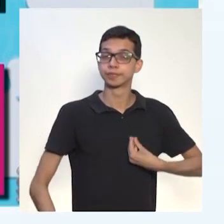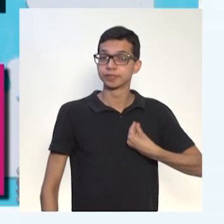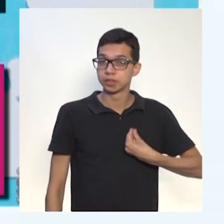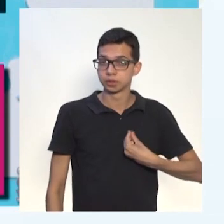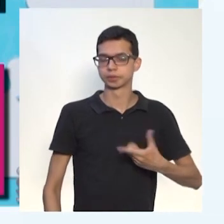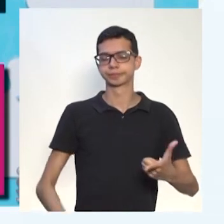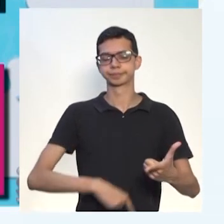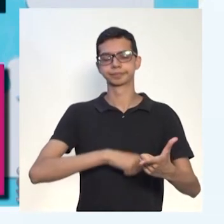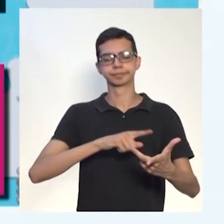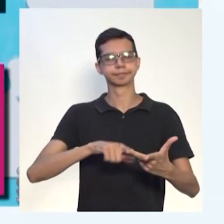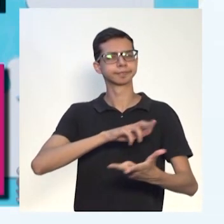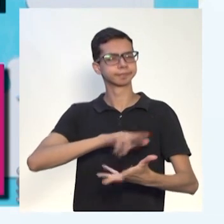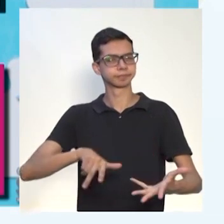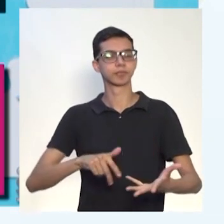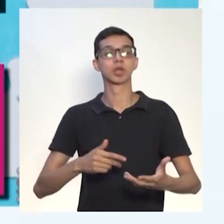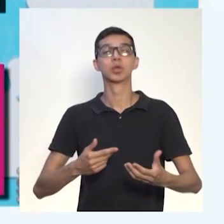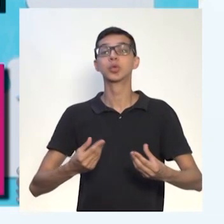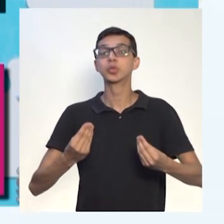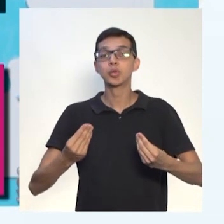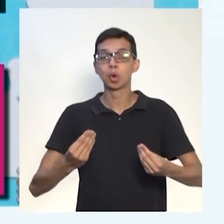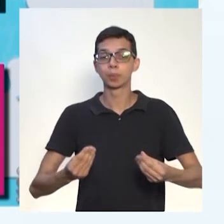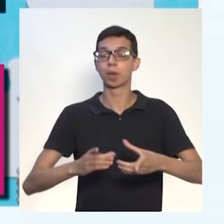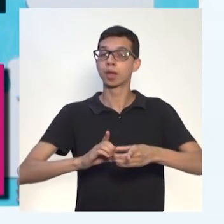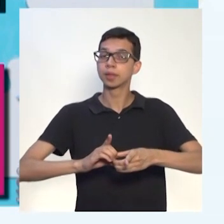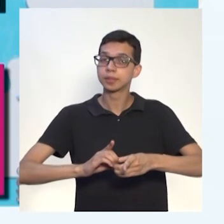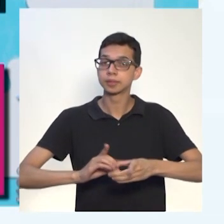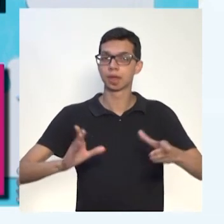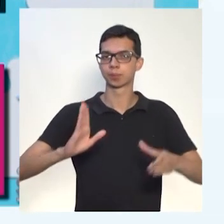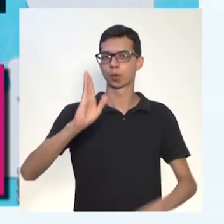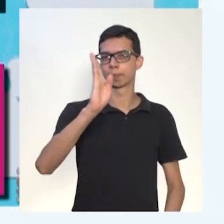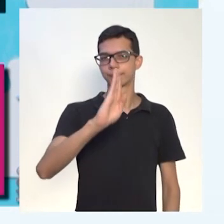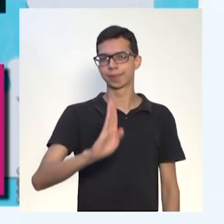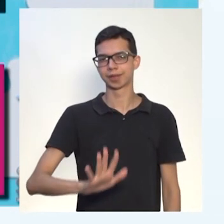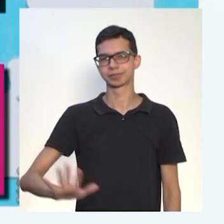Brasil? Prestou atenção nessa tela? Direitinho?